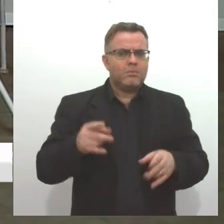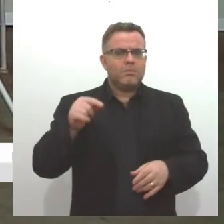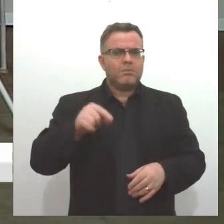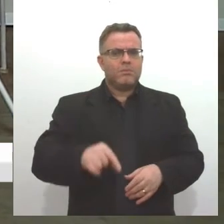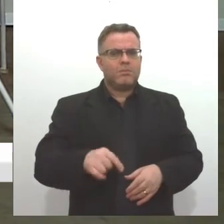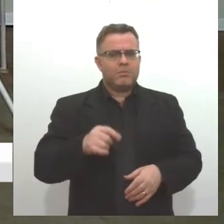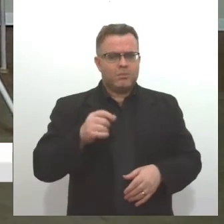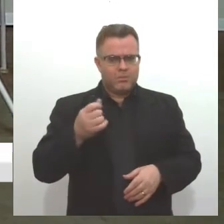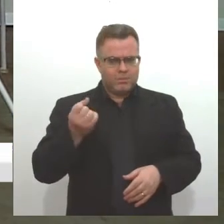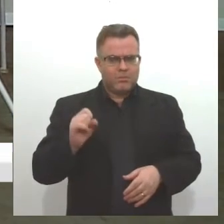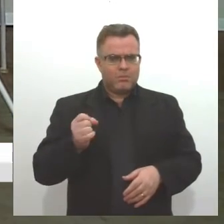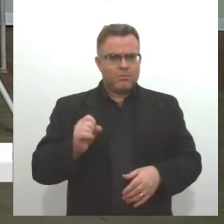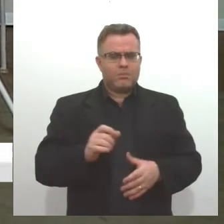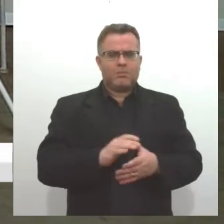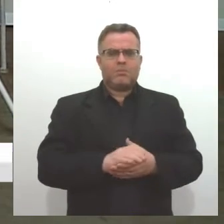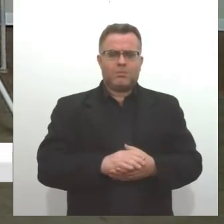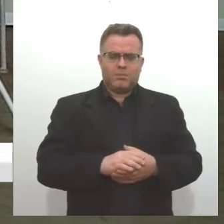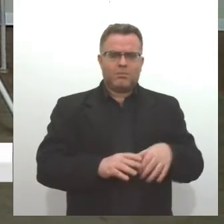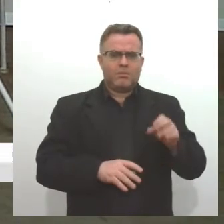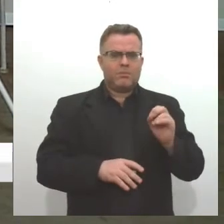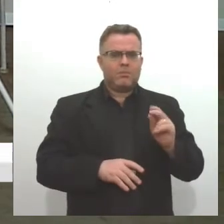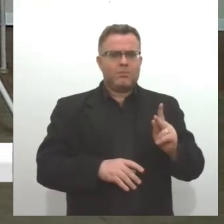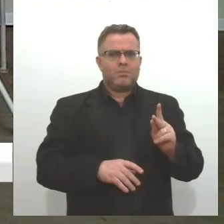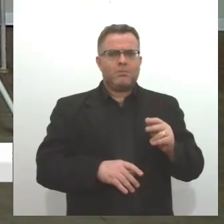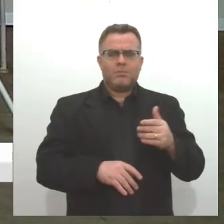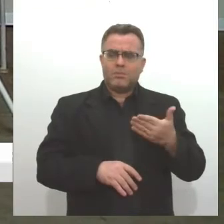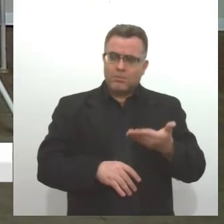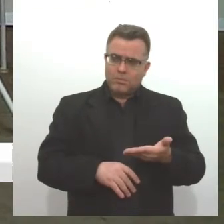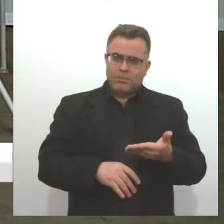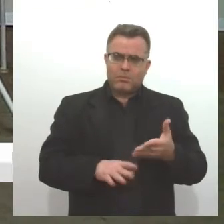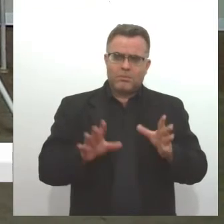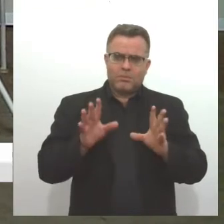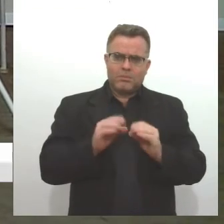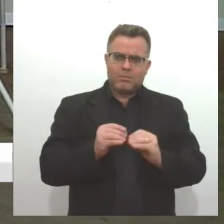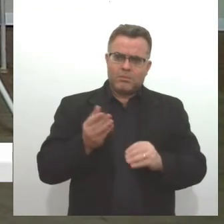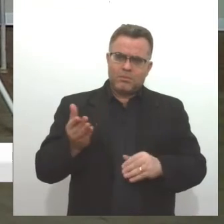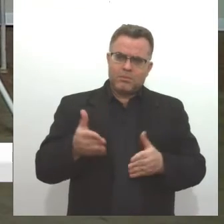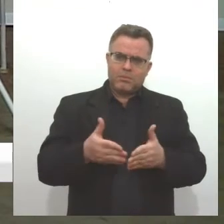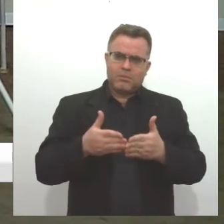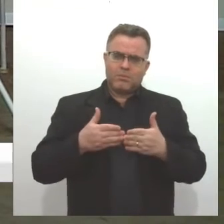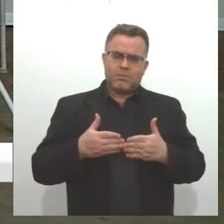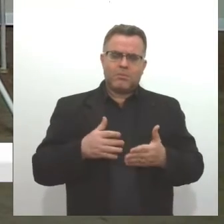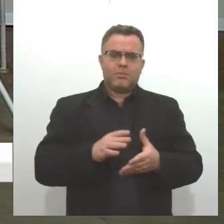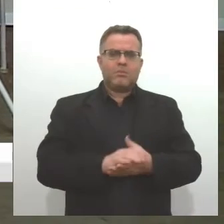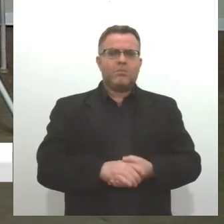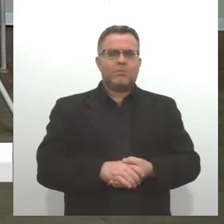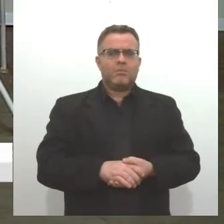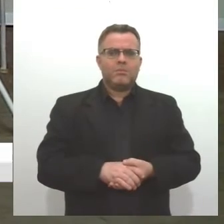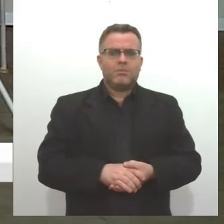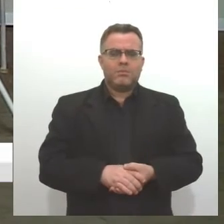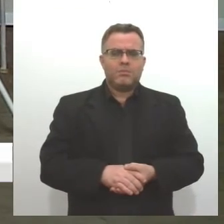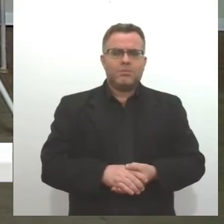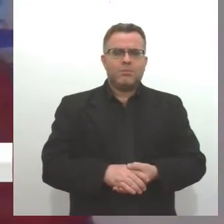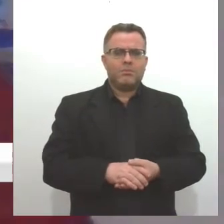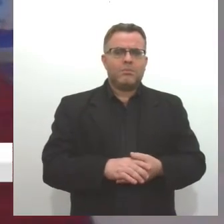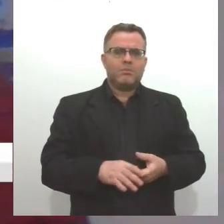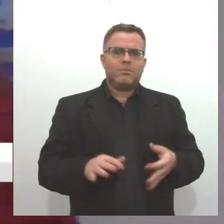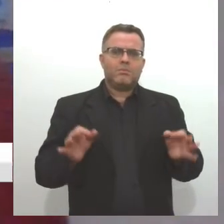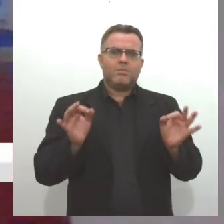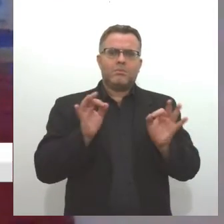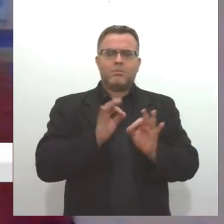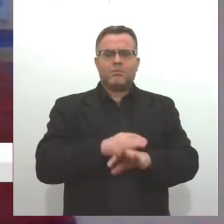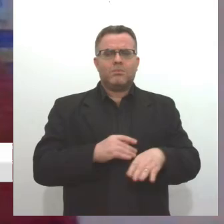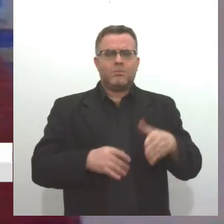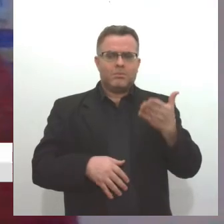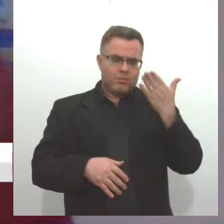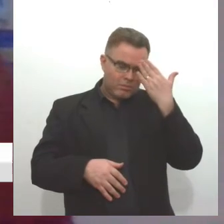município. Ok. Suas palavras finais também, por favor, Tatiane. Gente, agradecer a